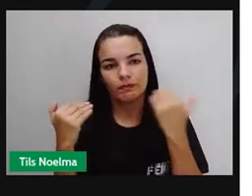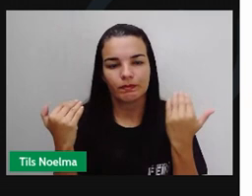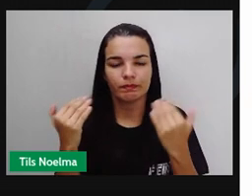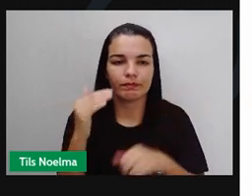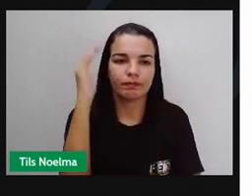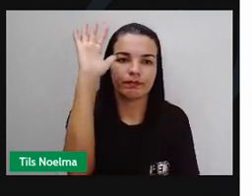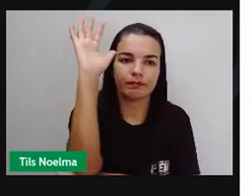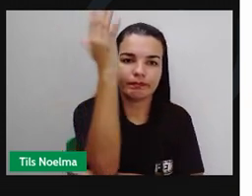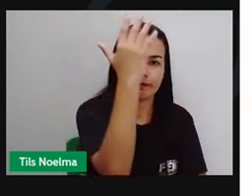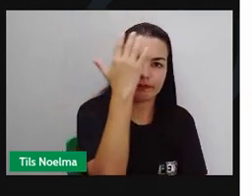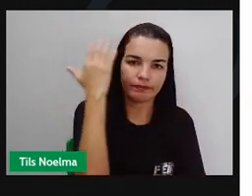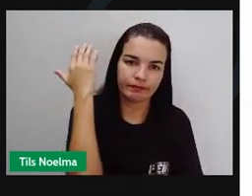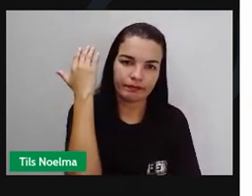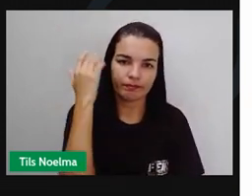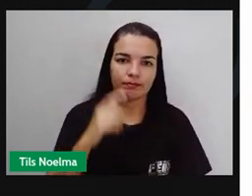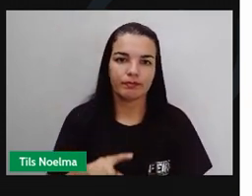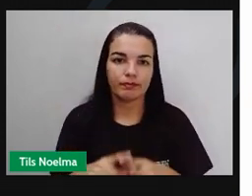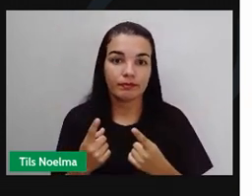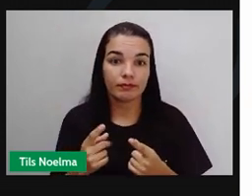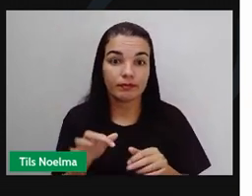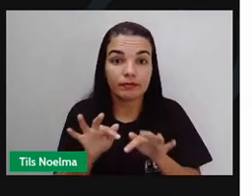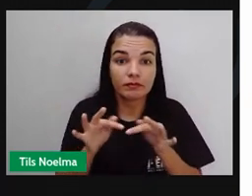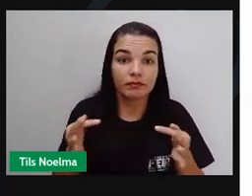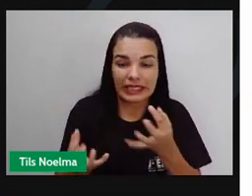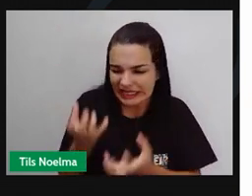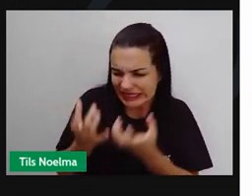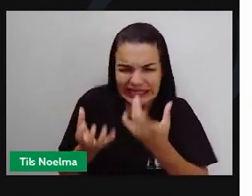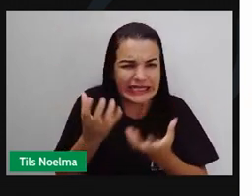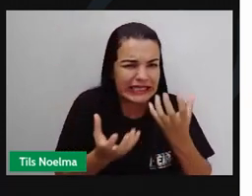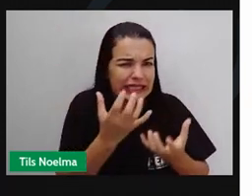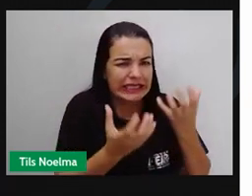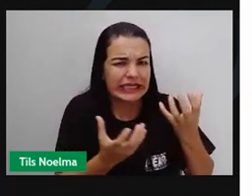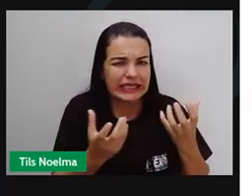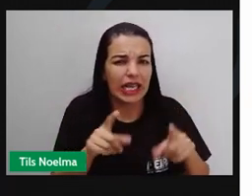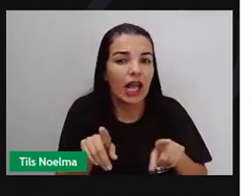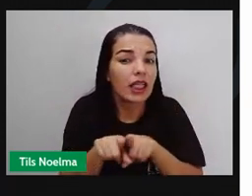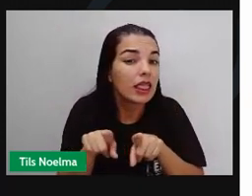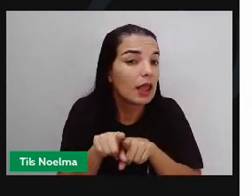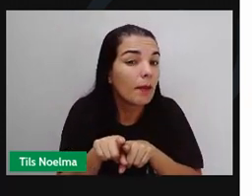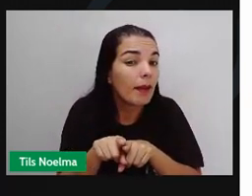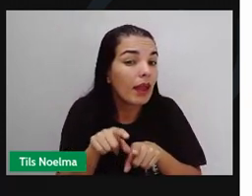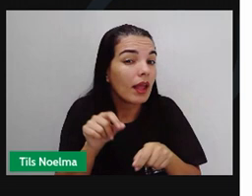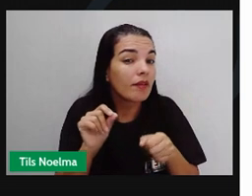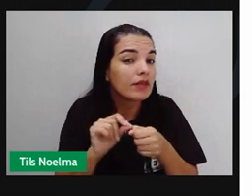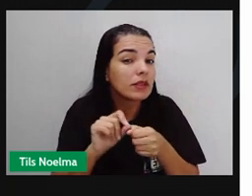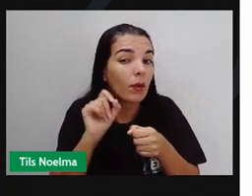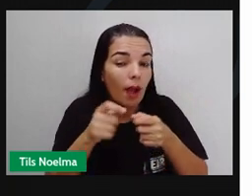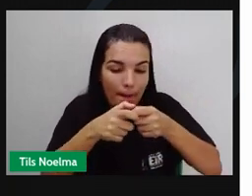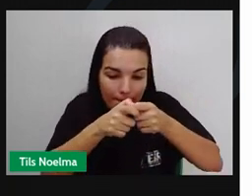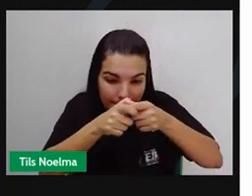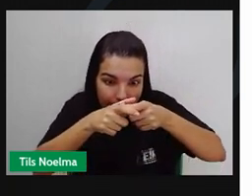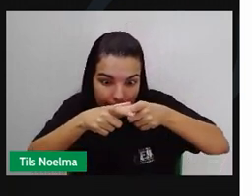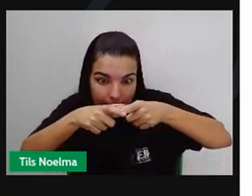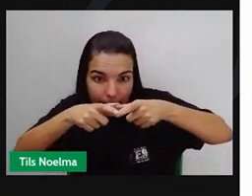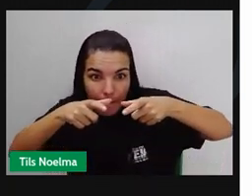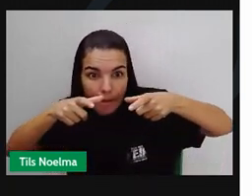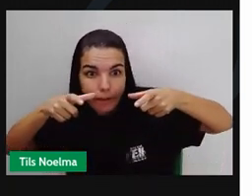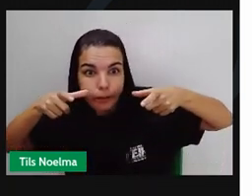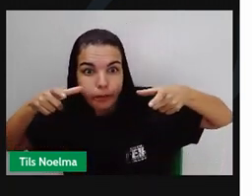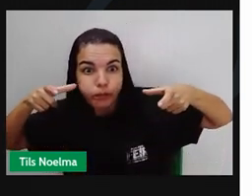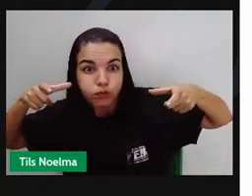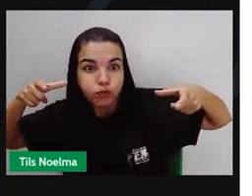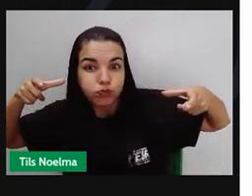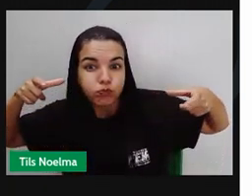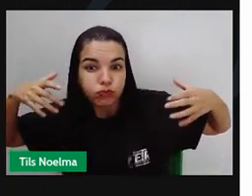derrubados. Ou simplesmente queimados. Além disso, a expansão da fronteira agropecuária sobre a Amazônia